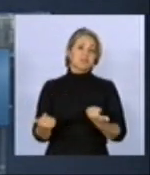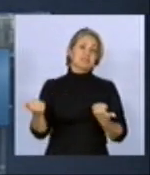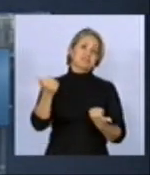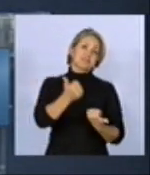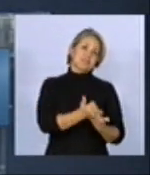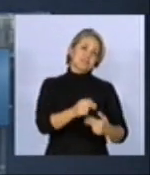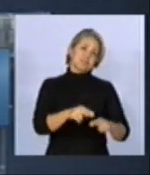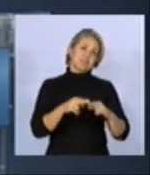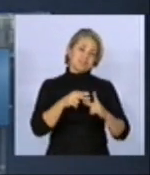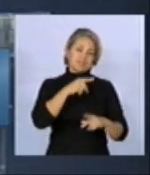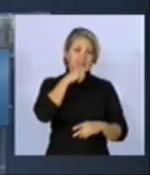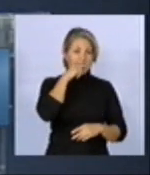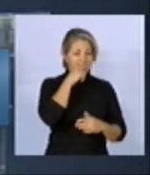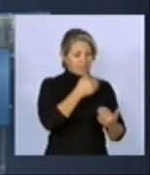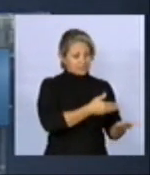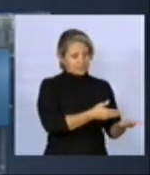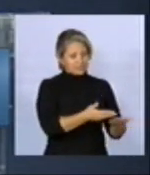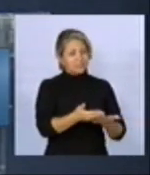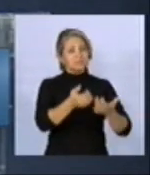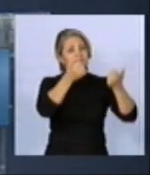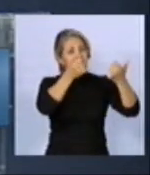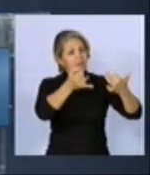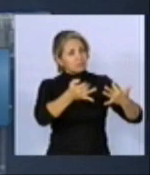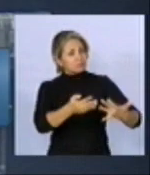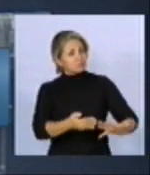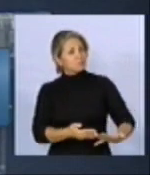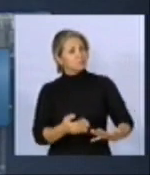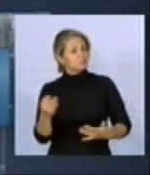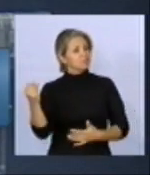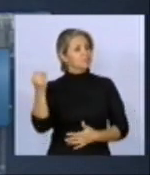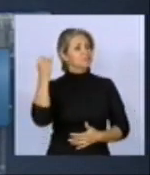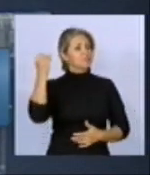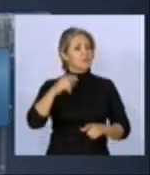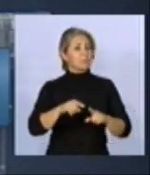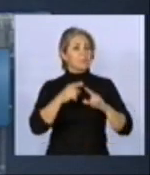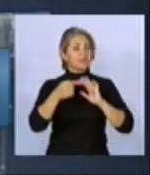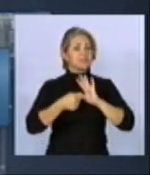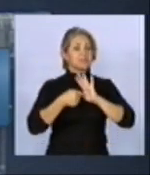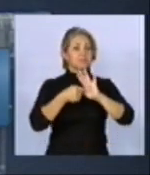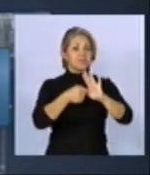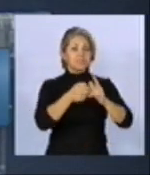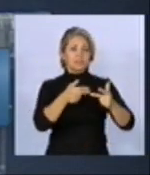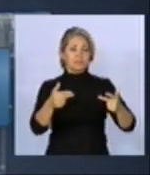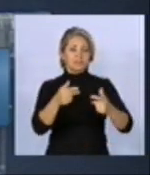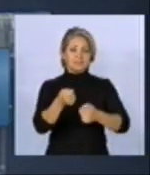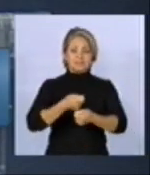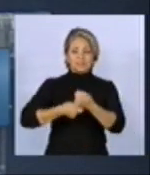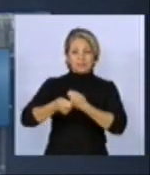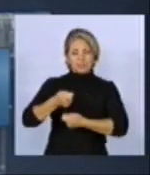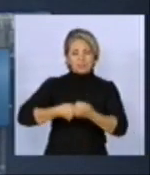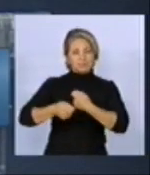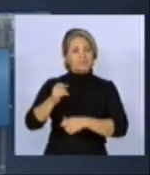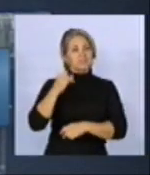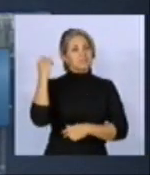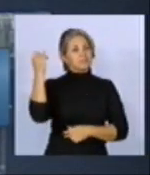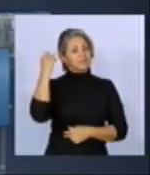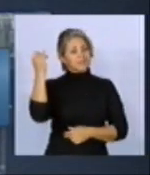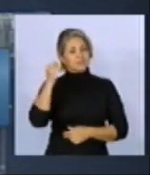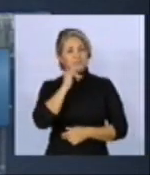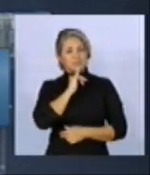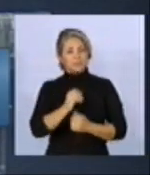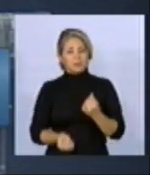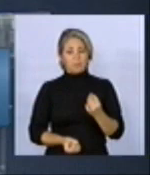da da cana né Então aí um um dado significativo né mas que também apresentam ganhos econômicos importantes né o custo de